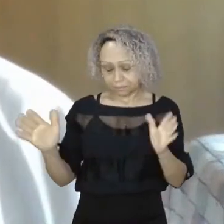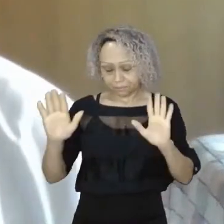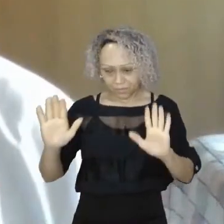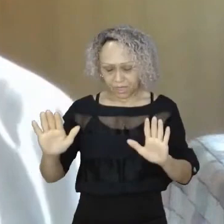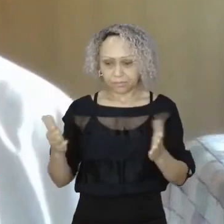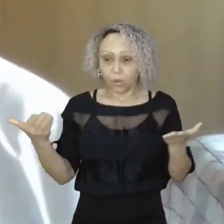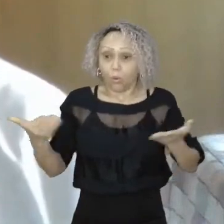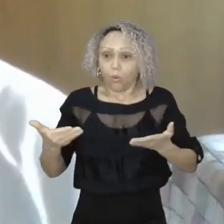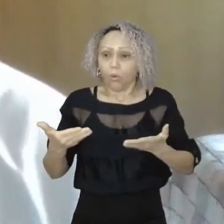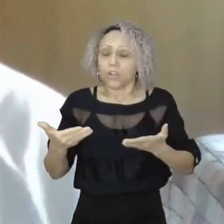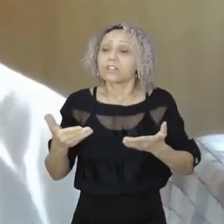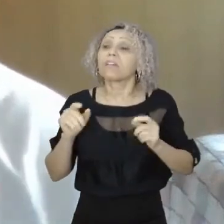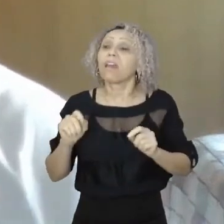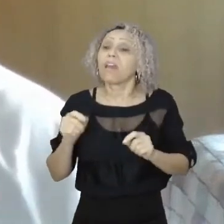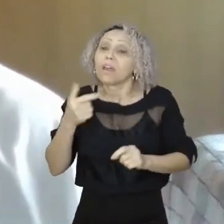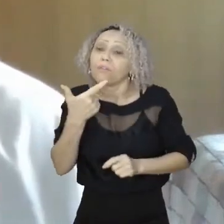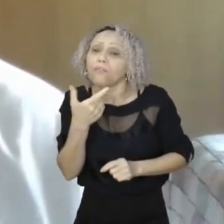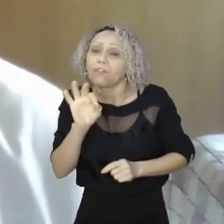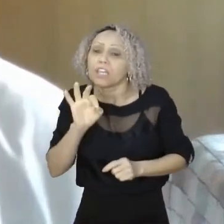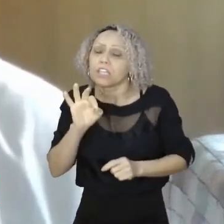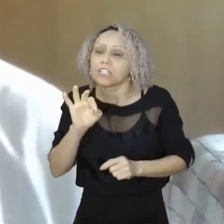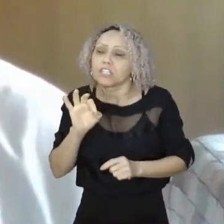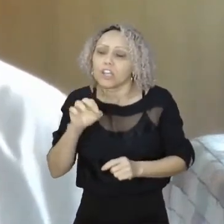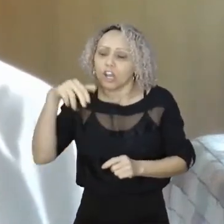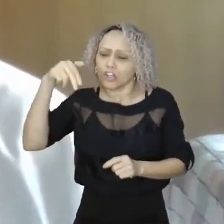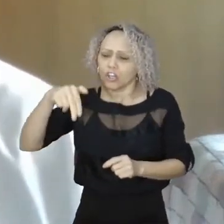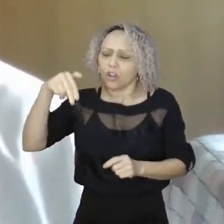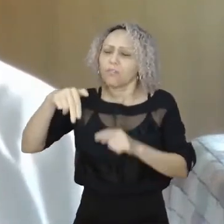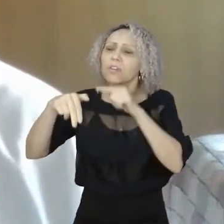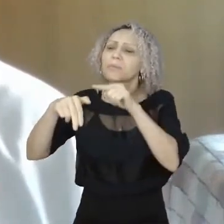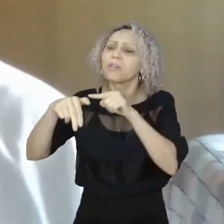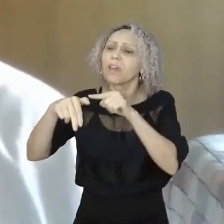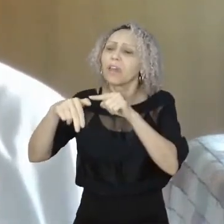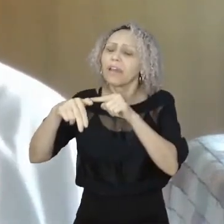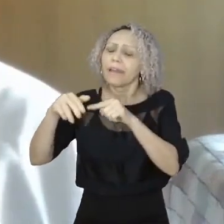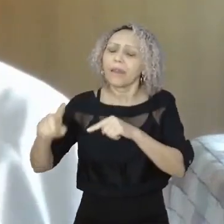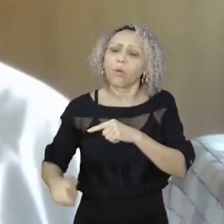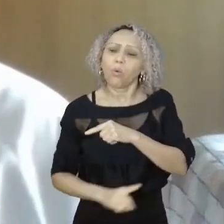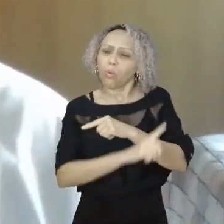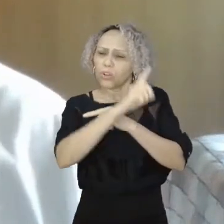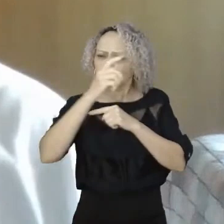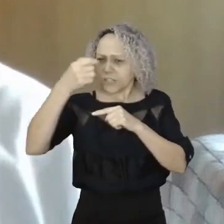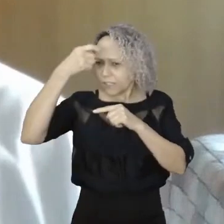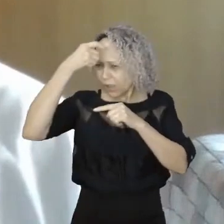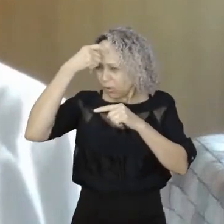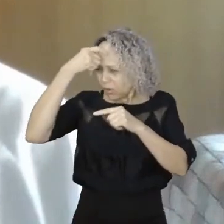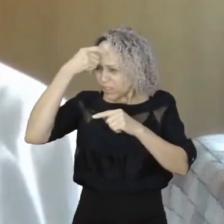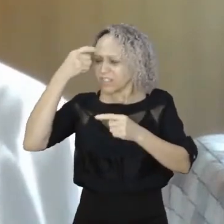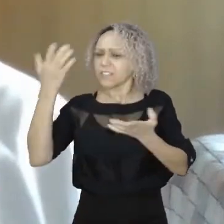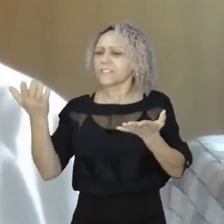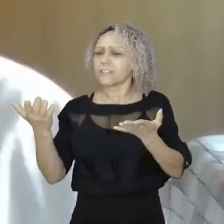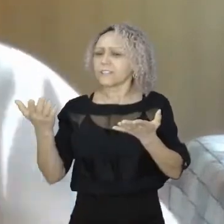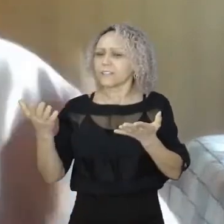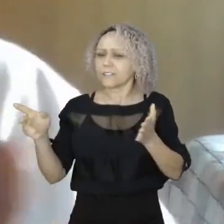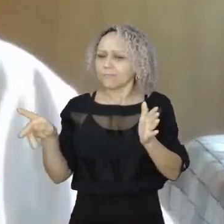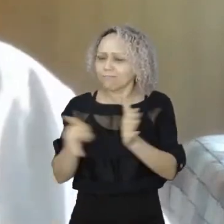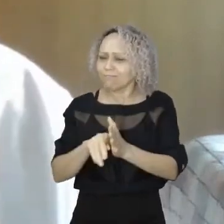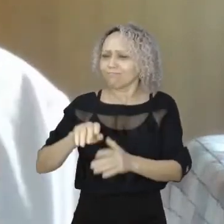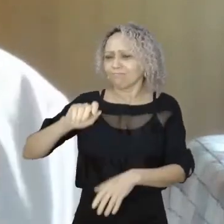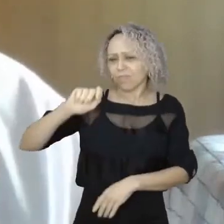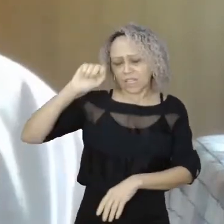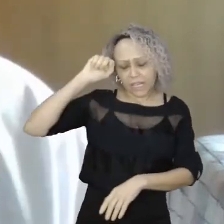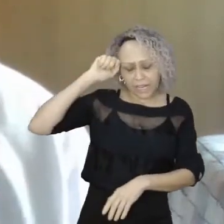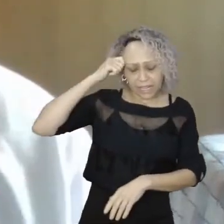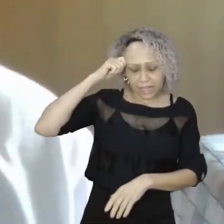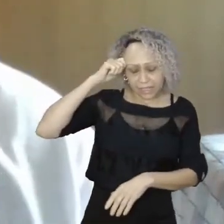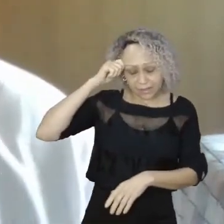de novembro, o Dia da Consciência Negra, um dia em que a militância do movimento negro brasileiro inseriu no